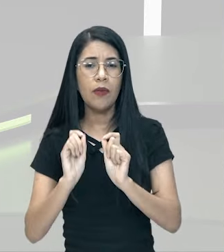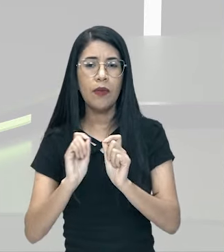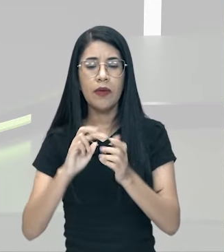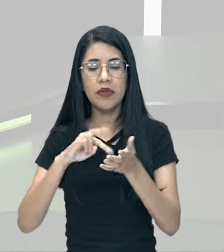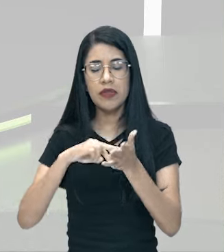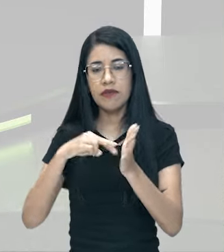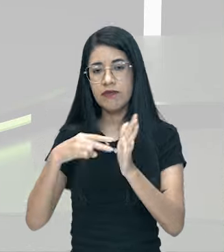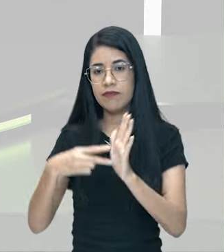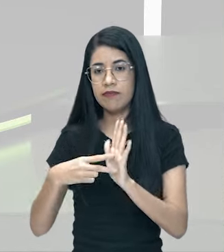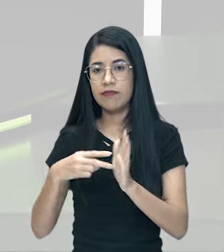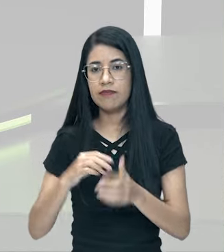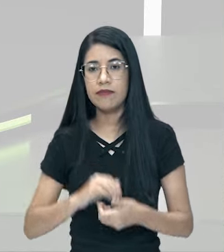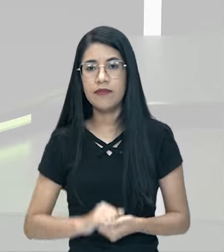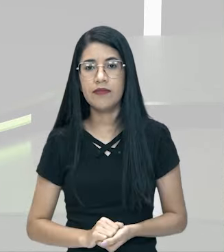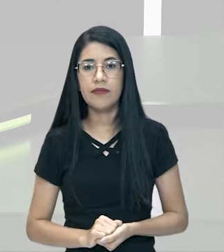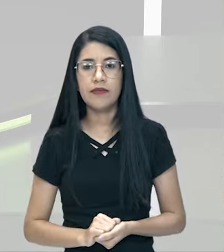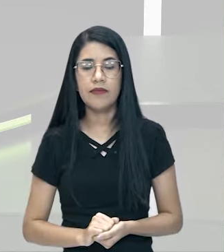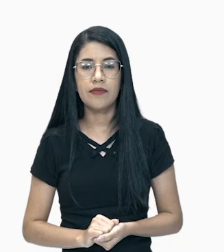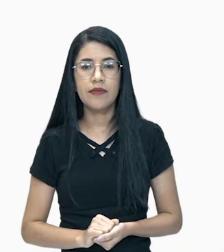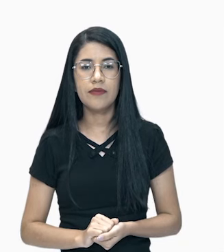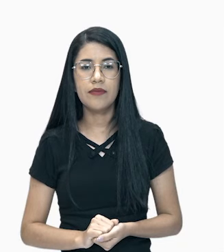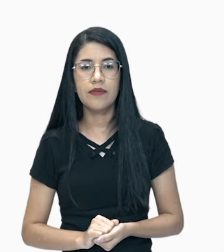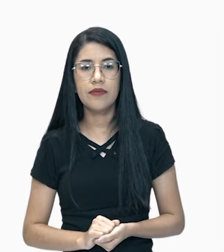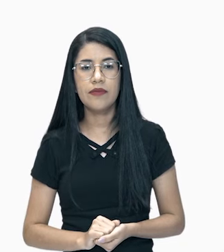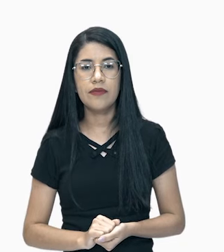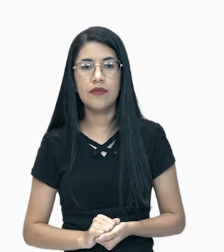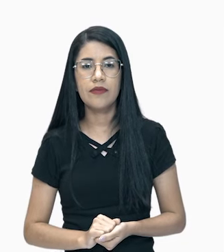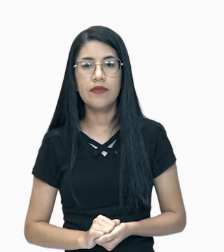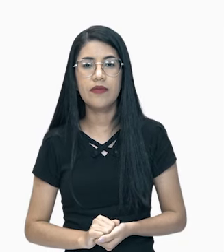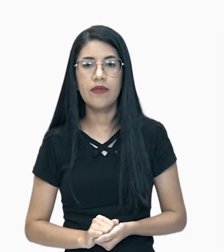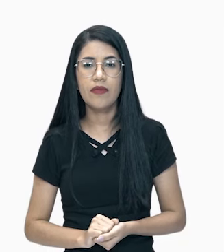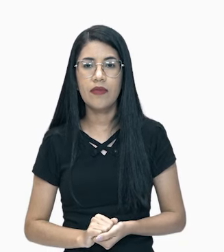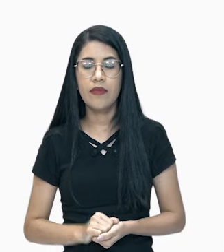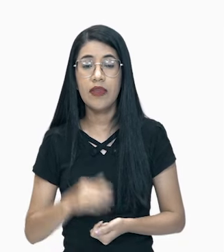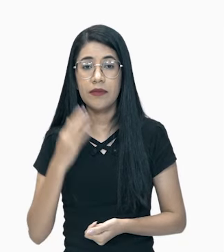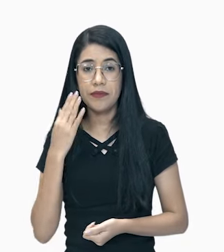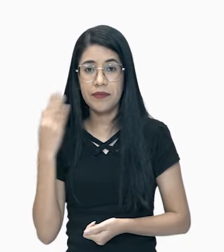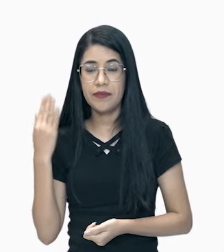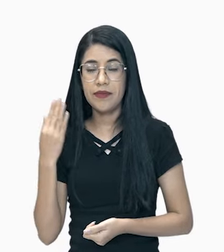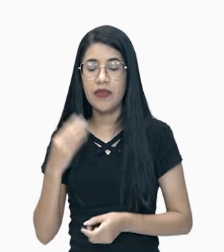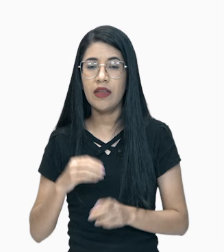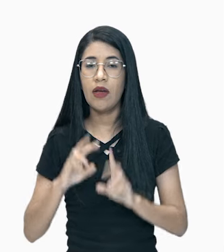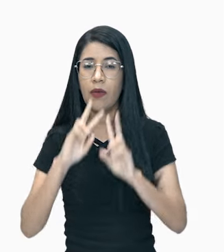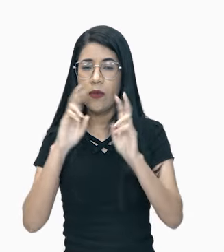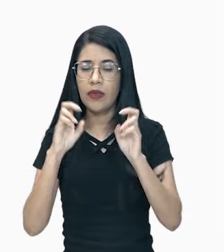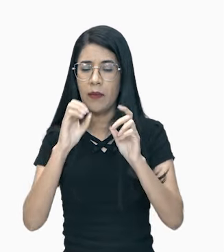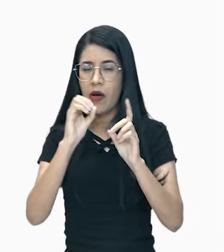é a definição de ondulatória. A ondulatória, eu